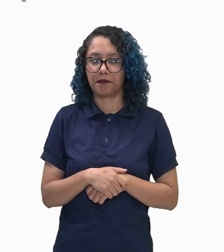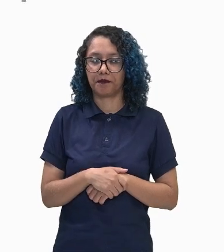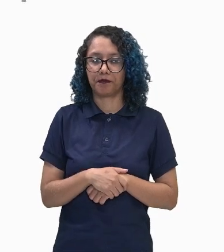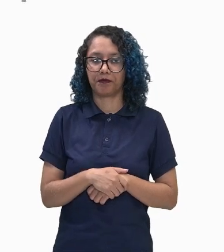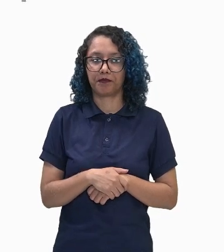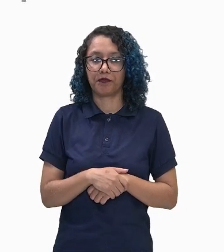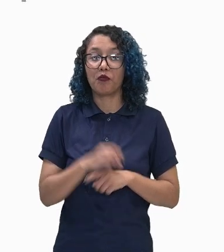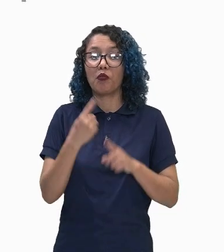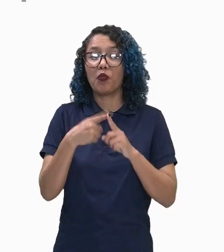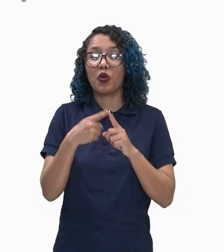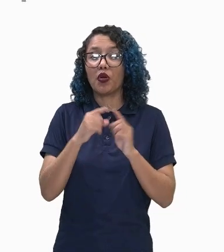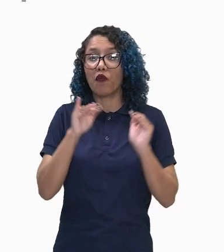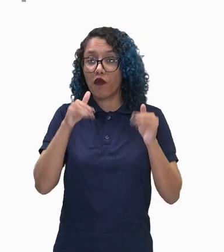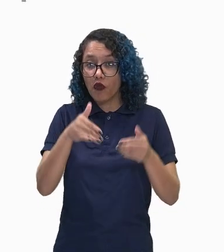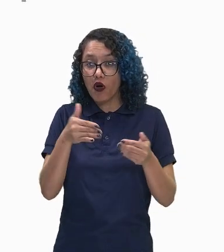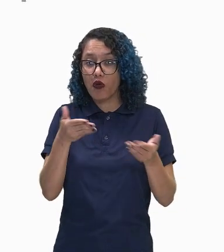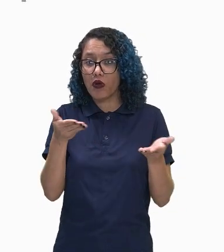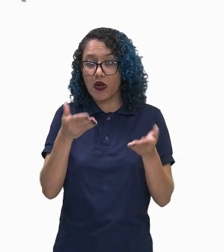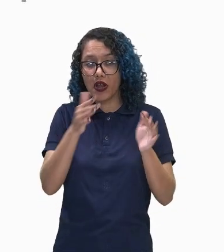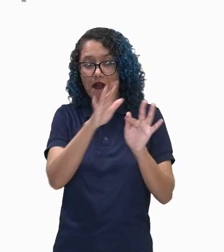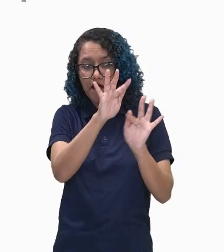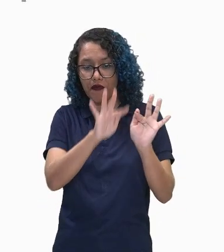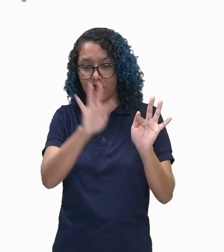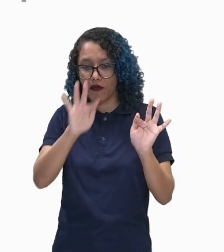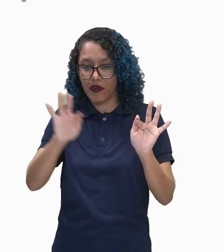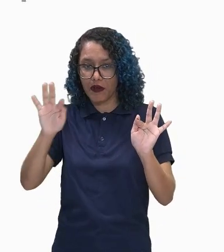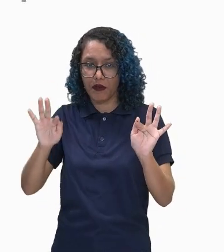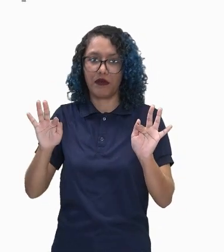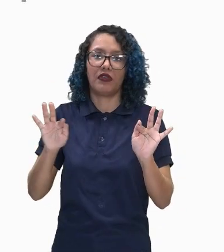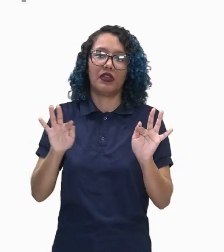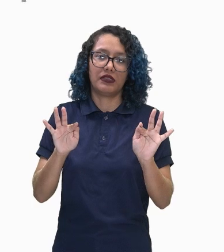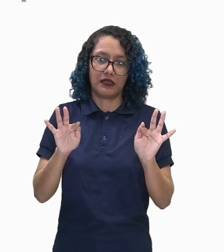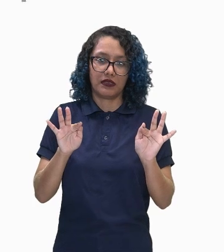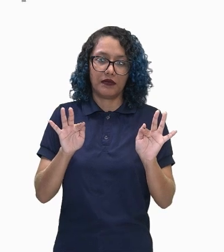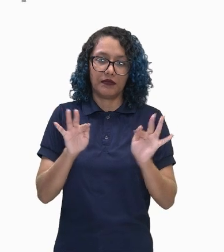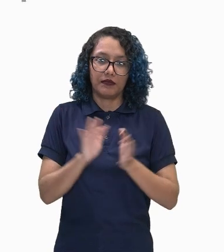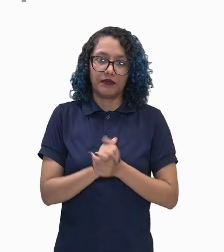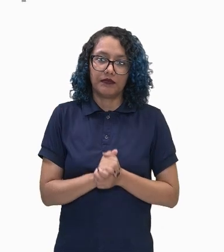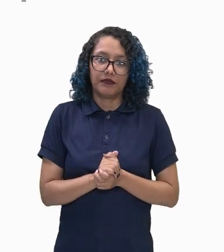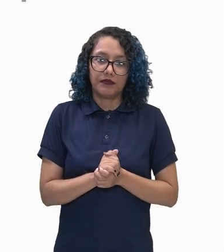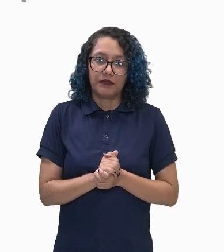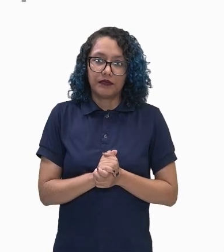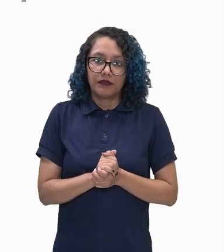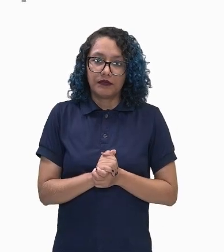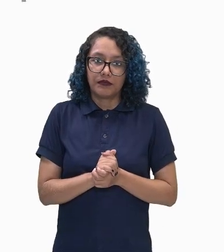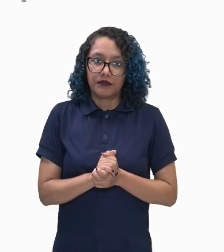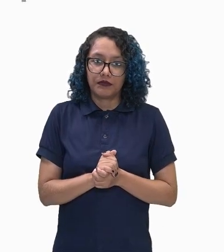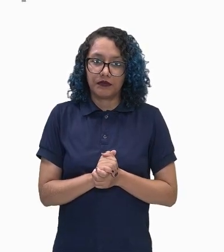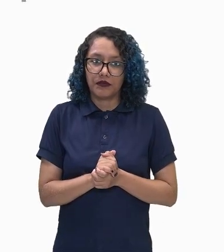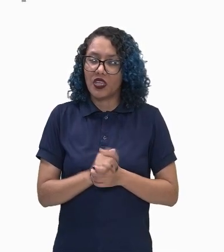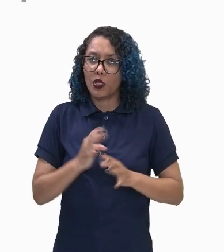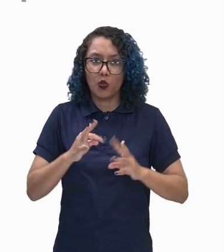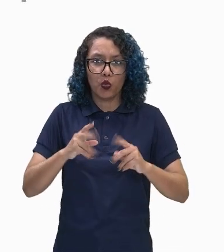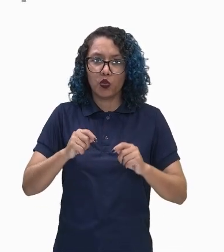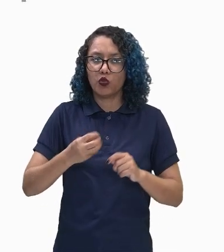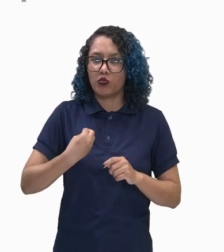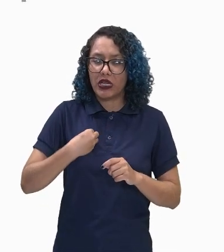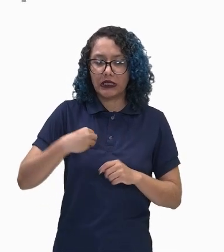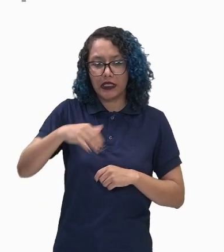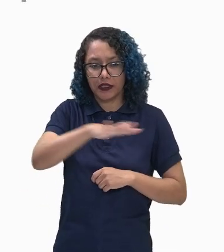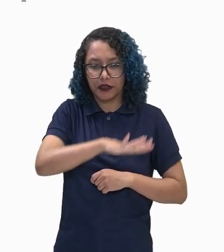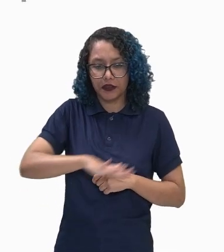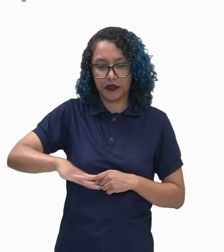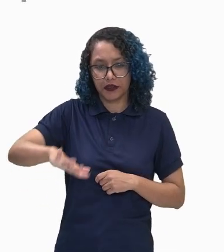de frequência, afinação, e é aquilo que está em tudo ao nosso redor. Quando